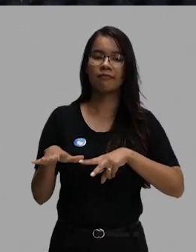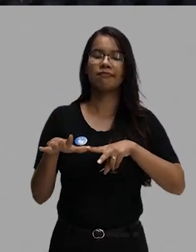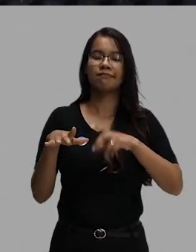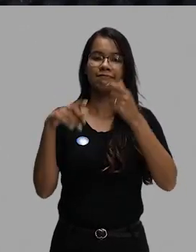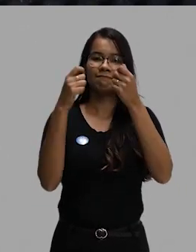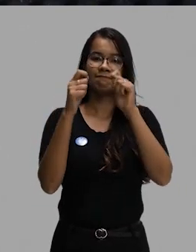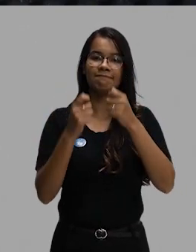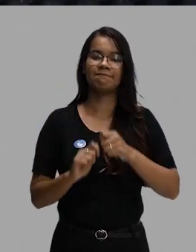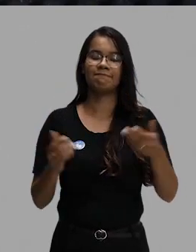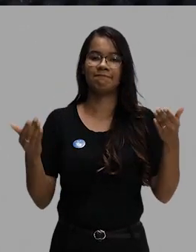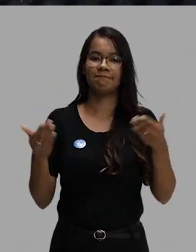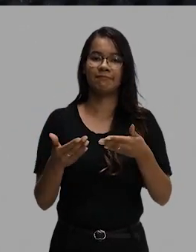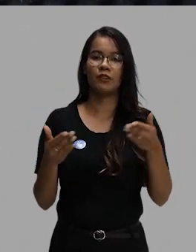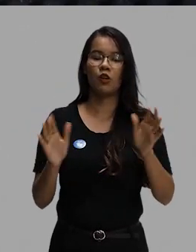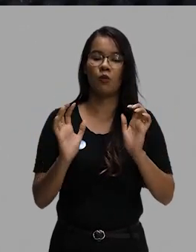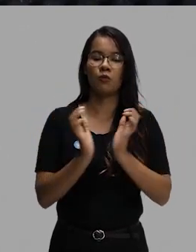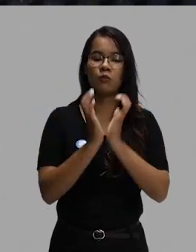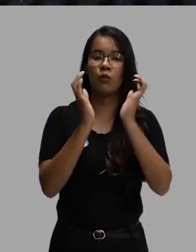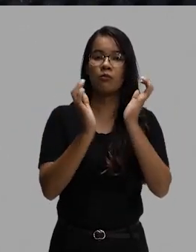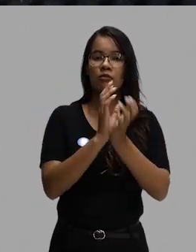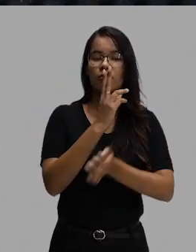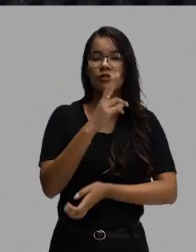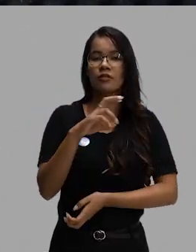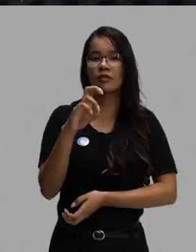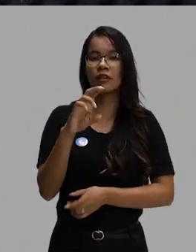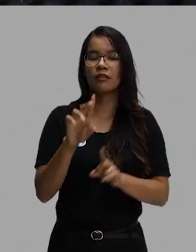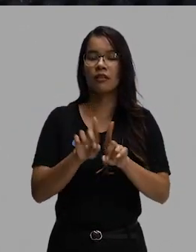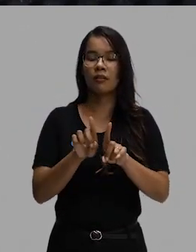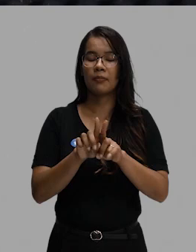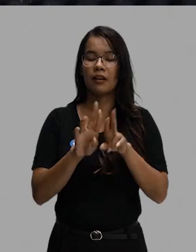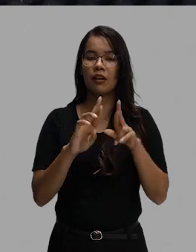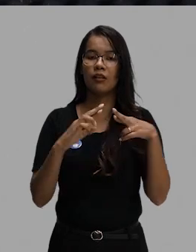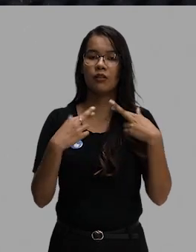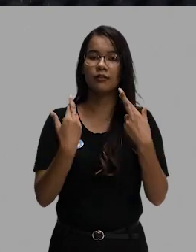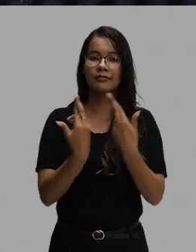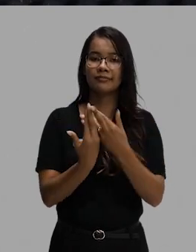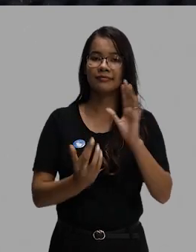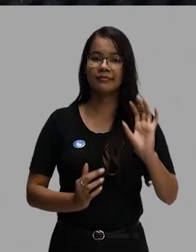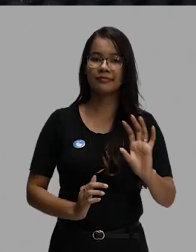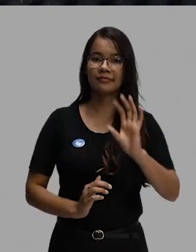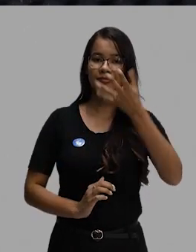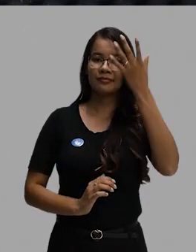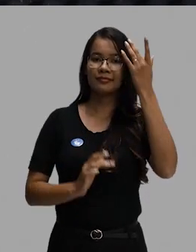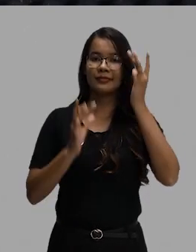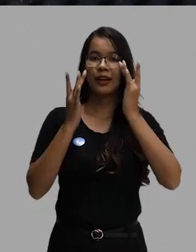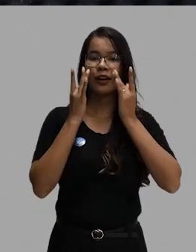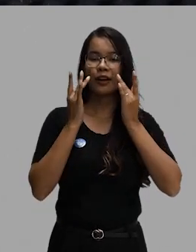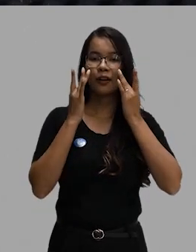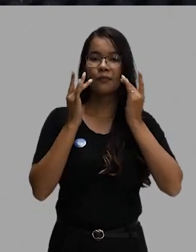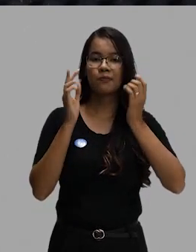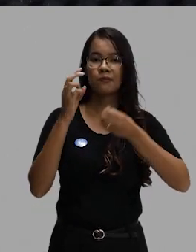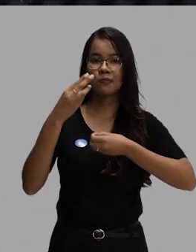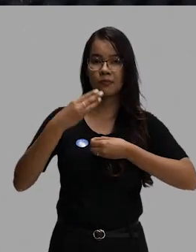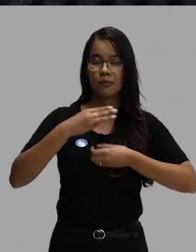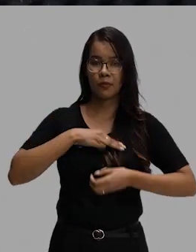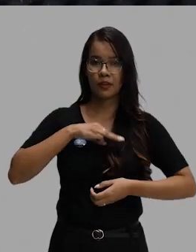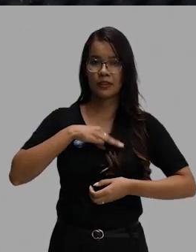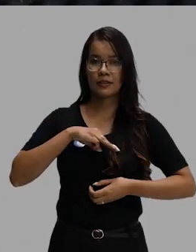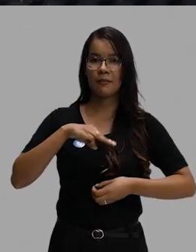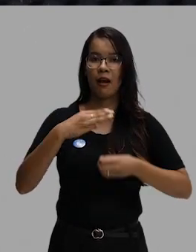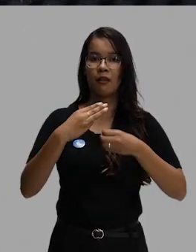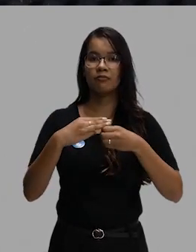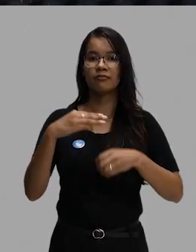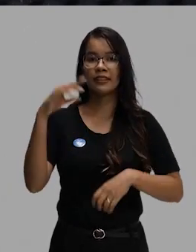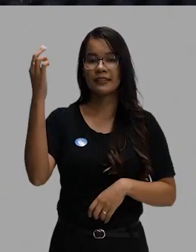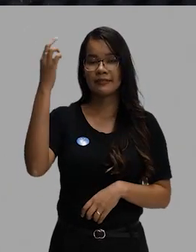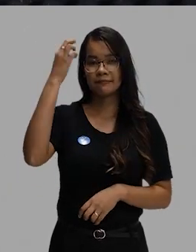de ruptura, do Grupo dos Cinco, dessa reunião que aconteceu no Teatro Municipal em São Paulo,